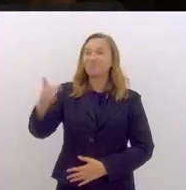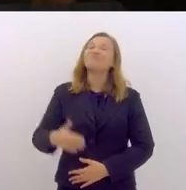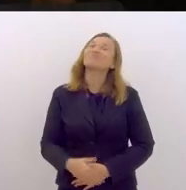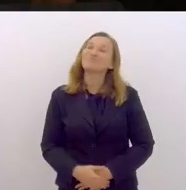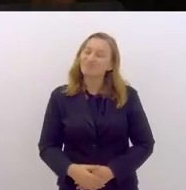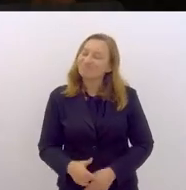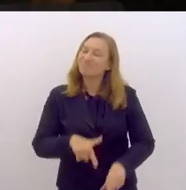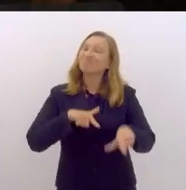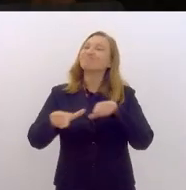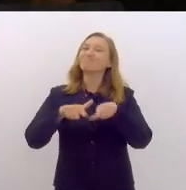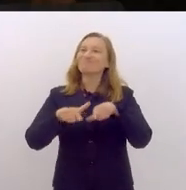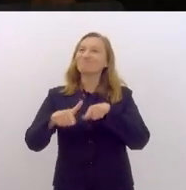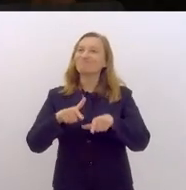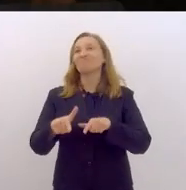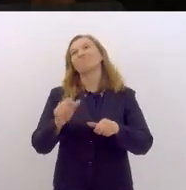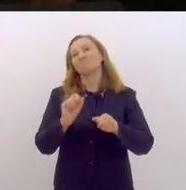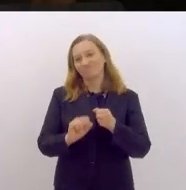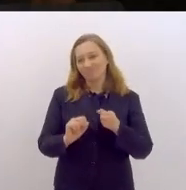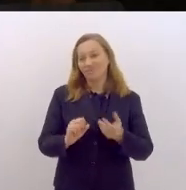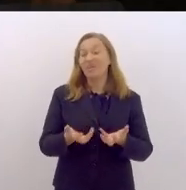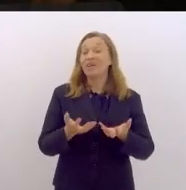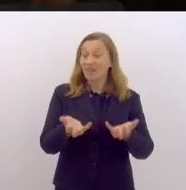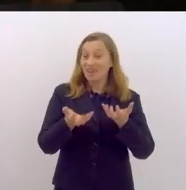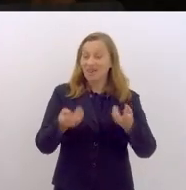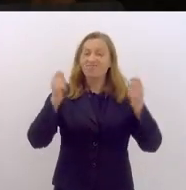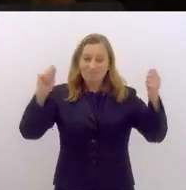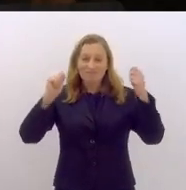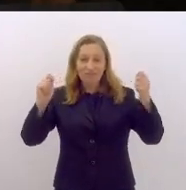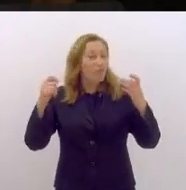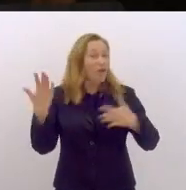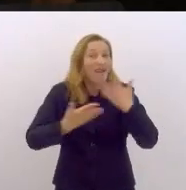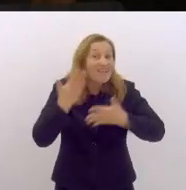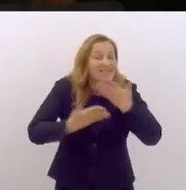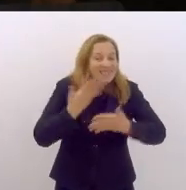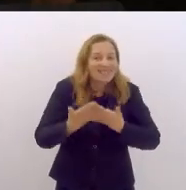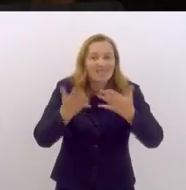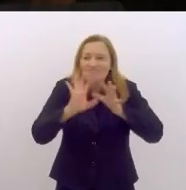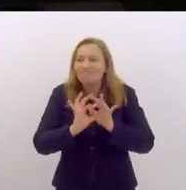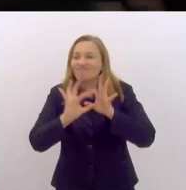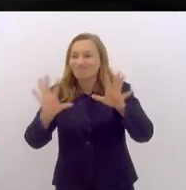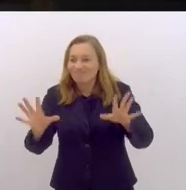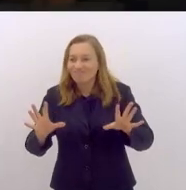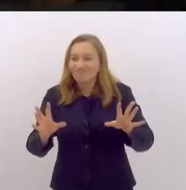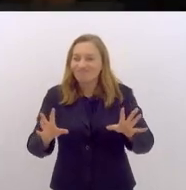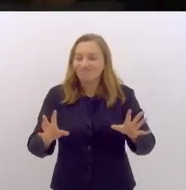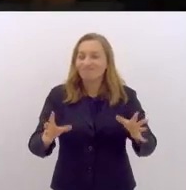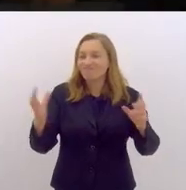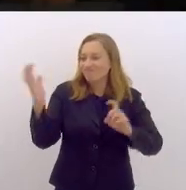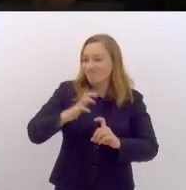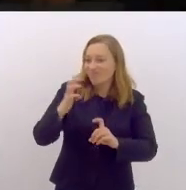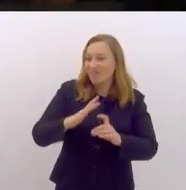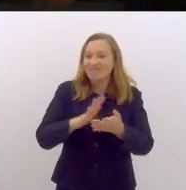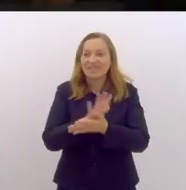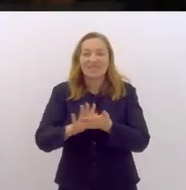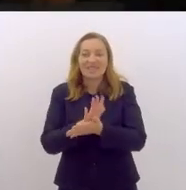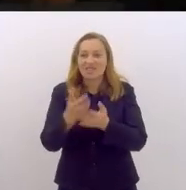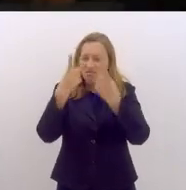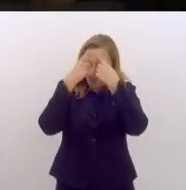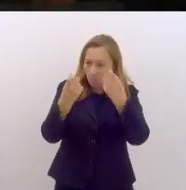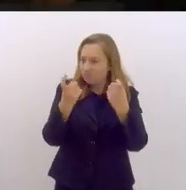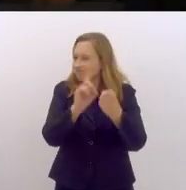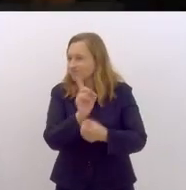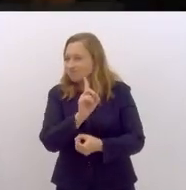pela consciência, pelo trabalho que vem sendo. Querem torcer com alegria, em liberdade, sem repressão e sem